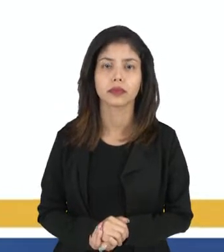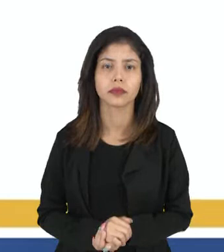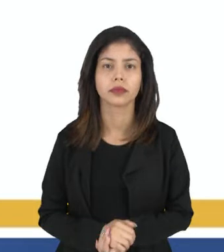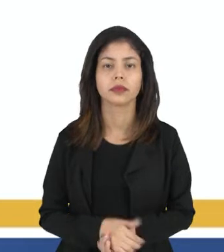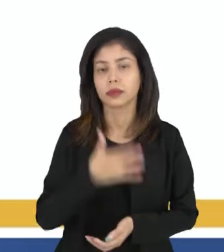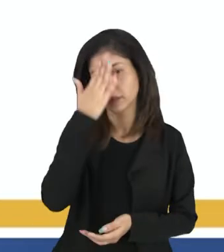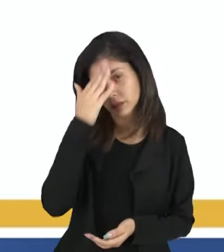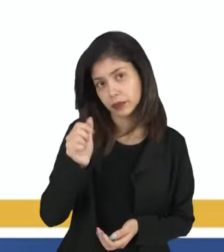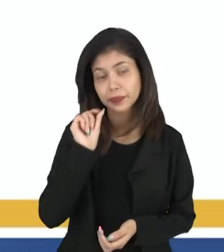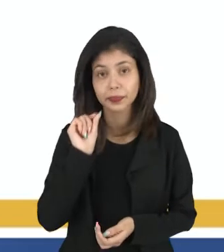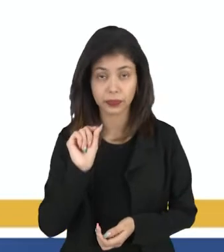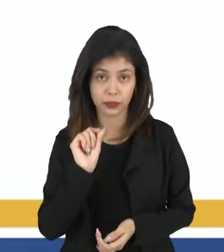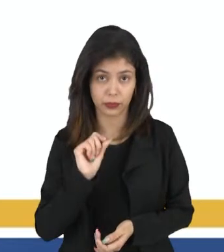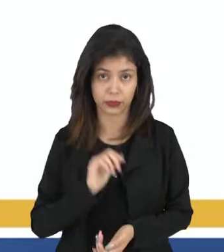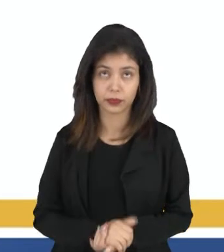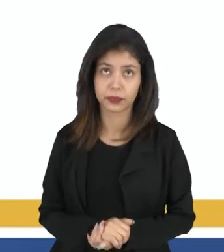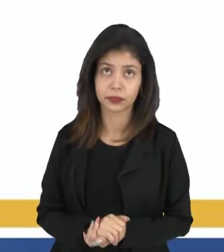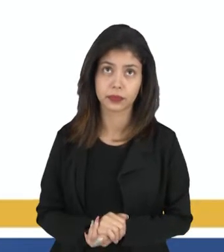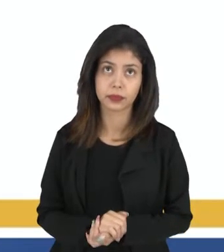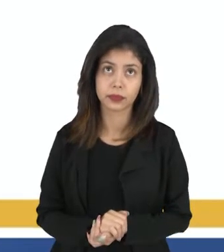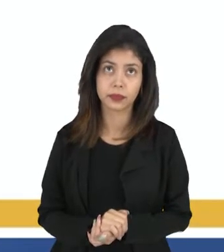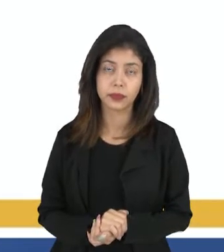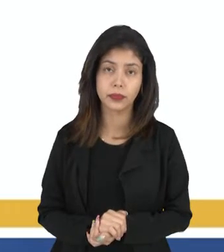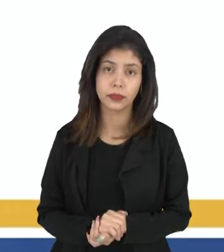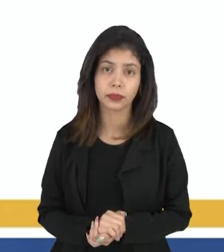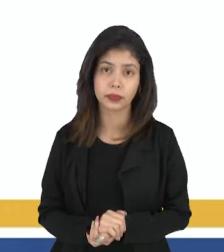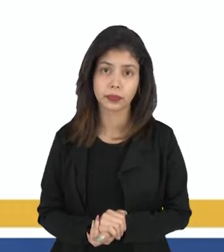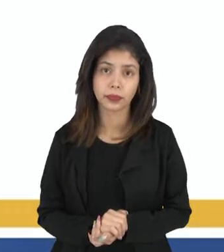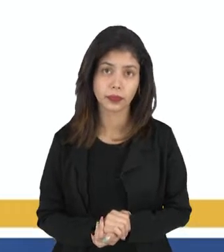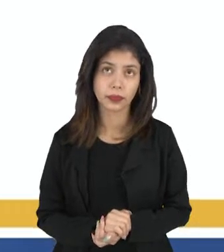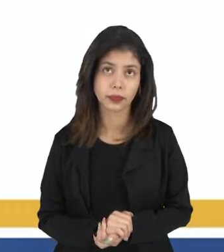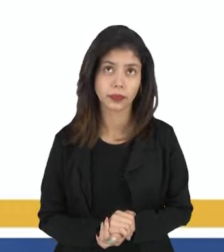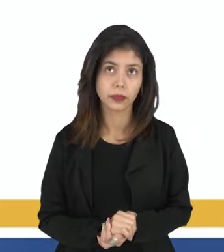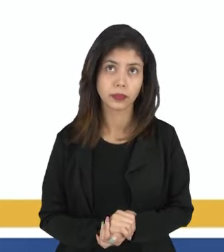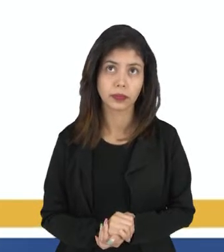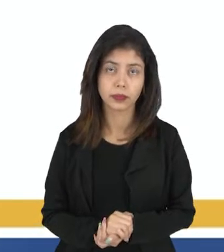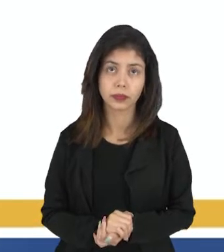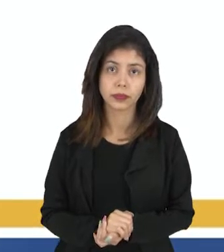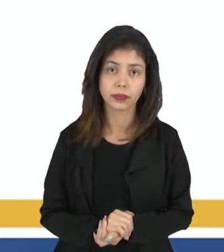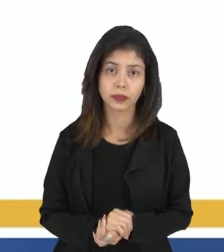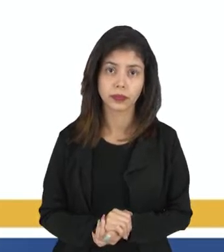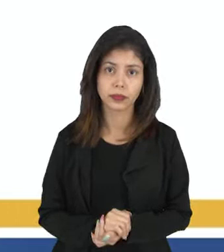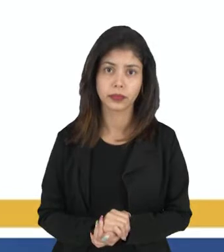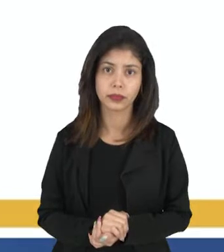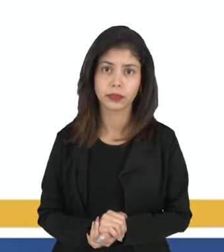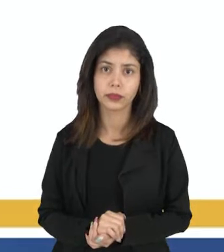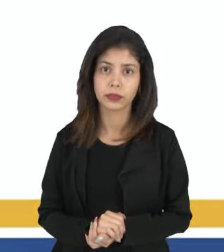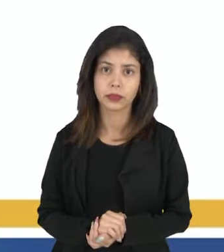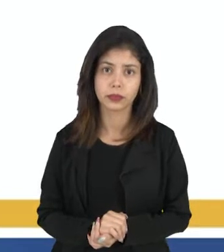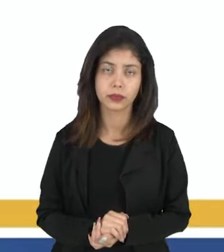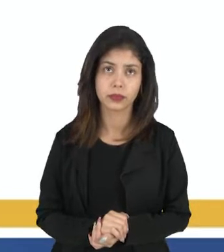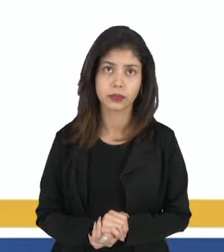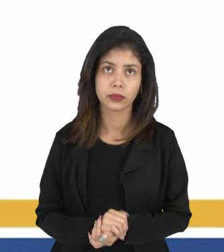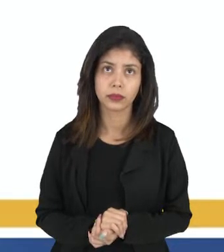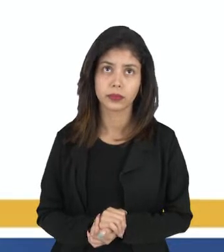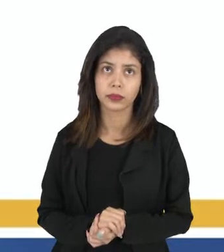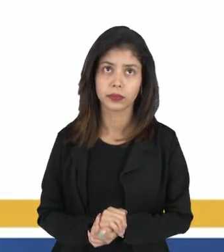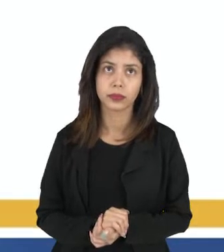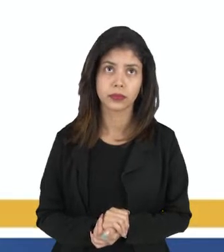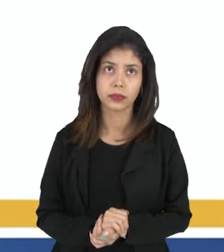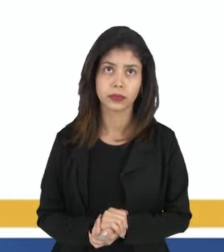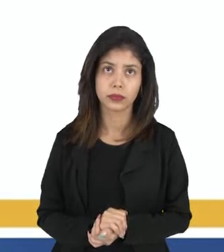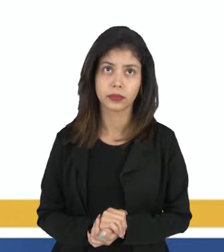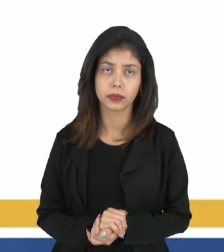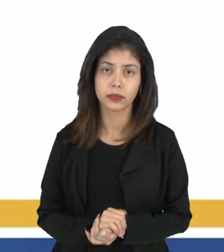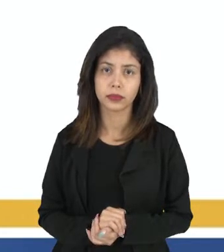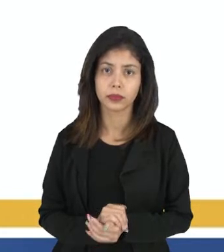abreviada e saibam que é um has, tá? Tá subentendido aí o has. I have not,